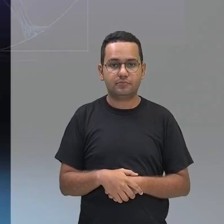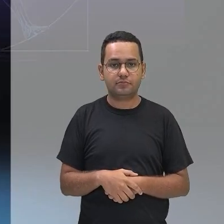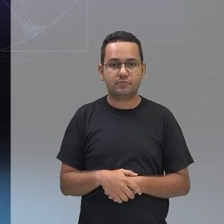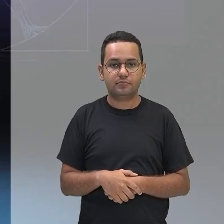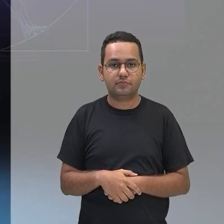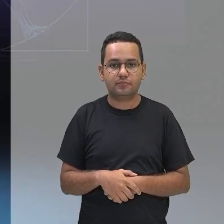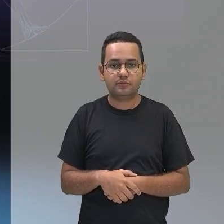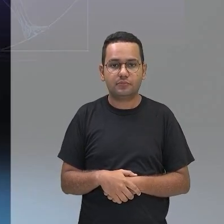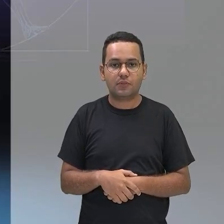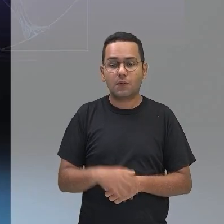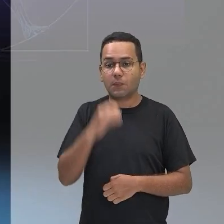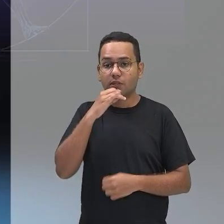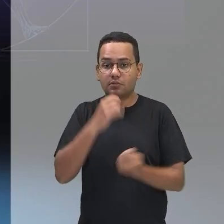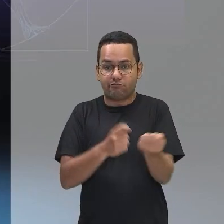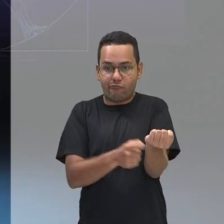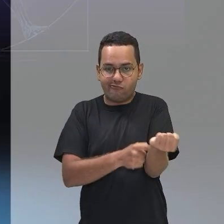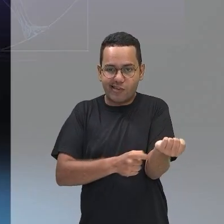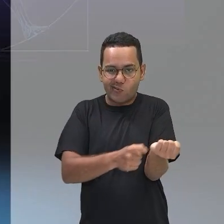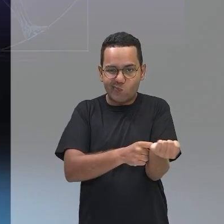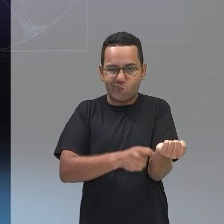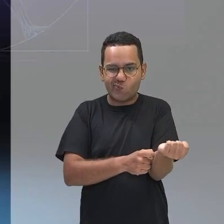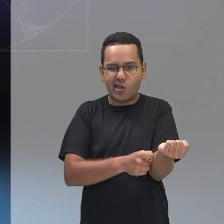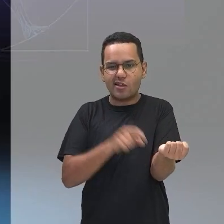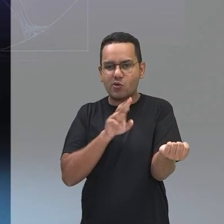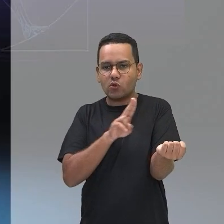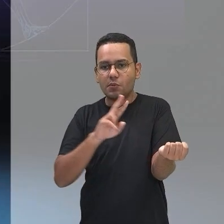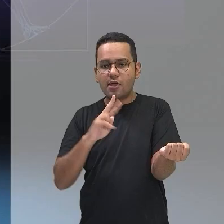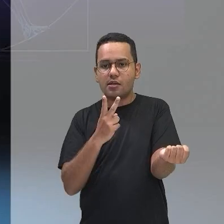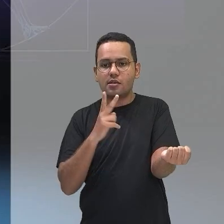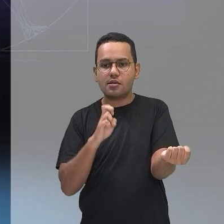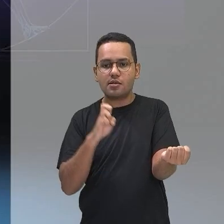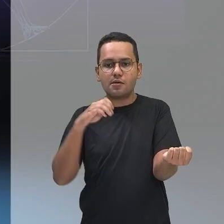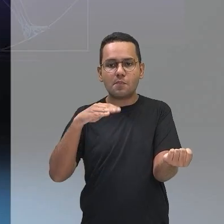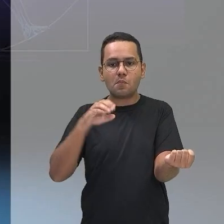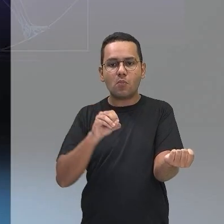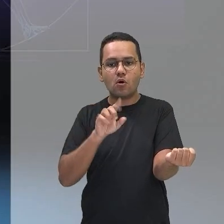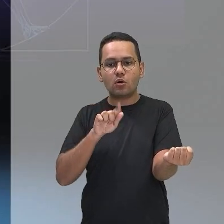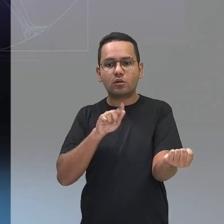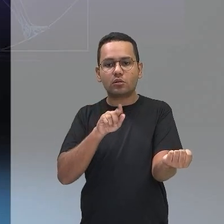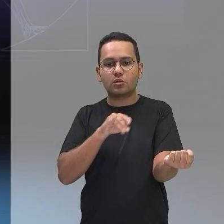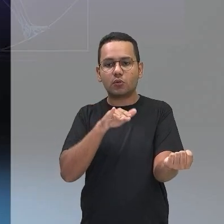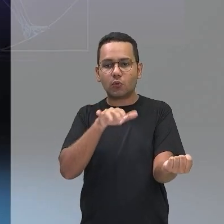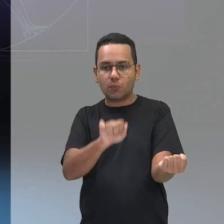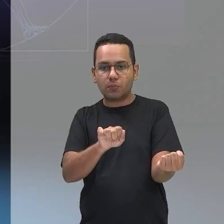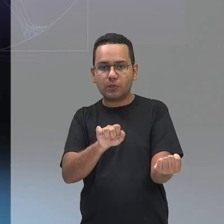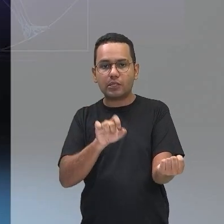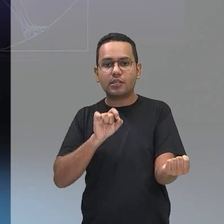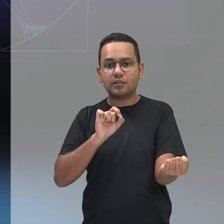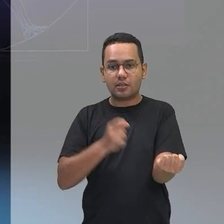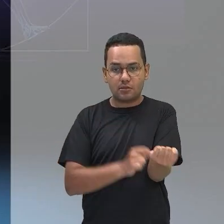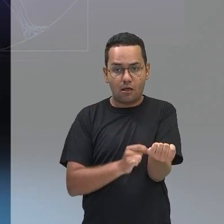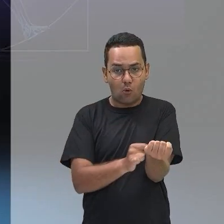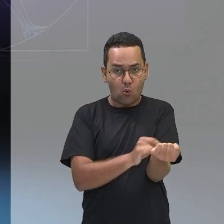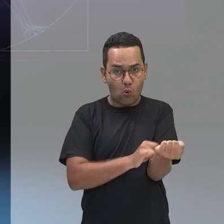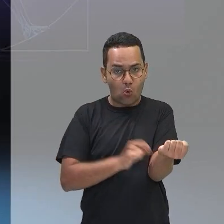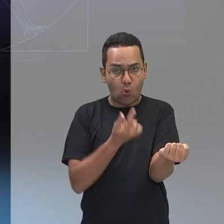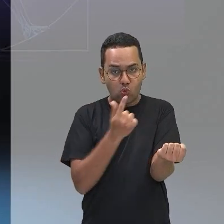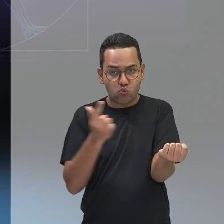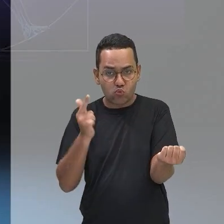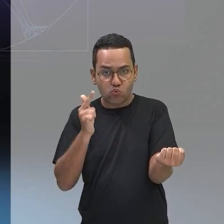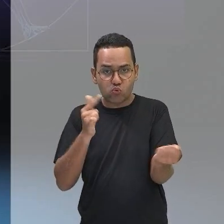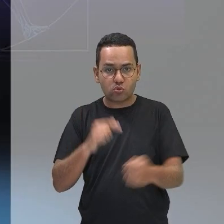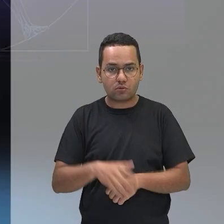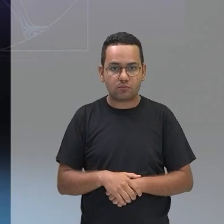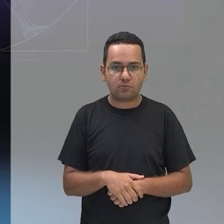a hemoglobina ali, aquela parte vermelha do sangue, ela vai conseguir o quê? Se agregar a outros componentes